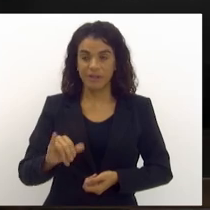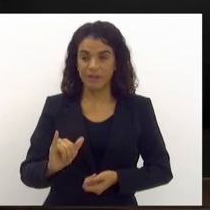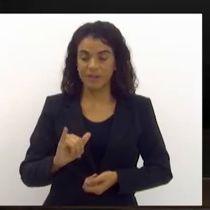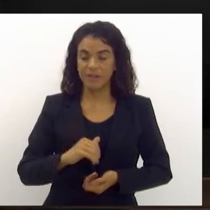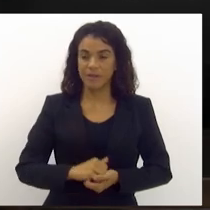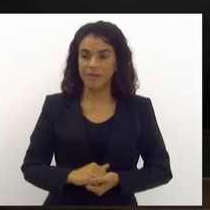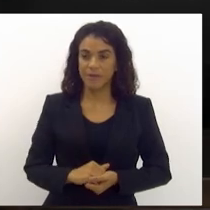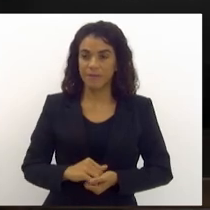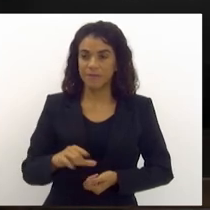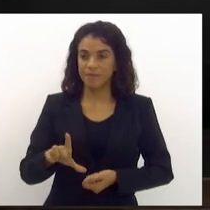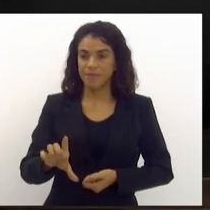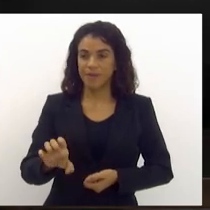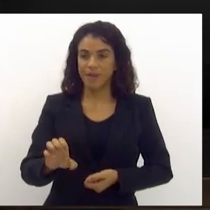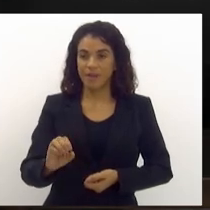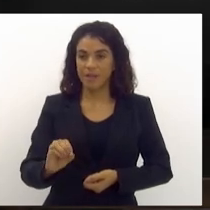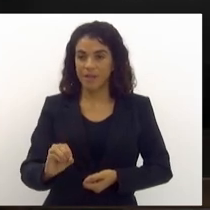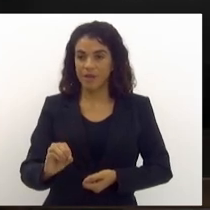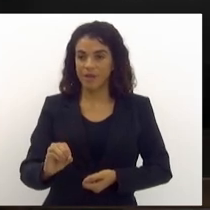Deputado Léo Vieira,